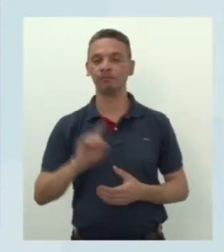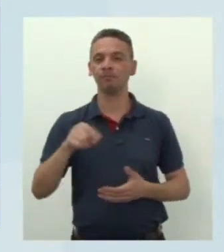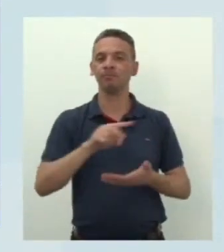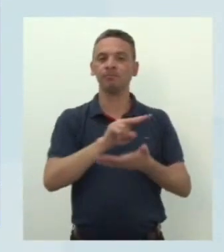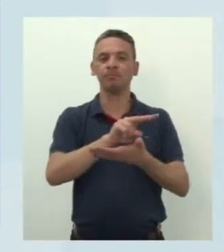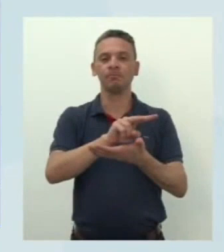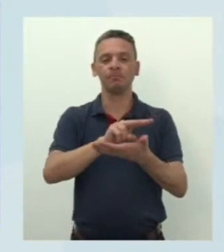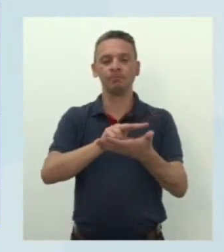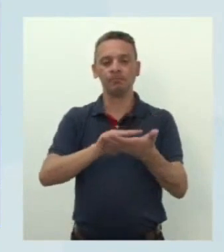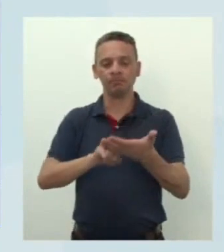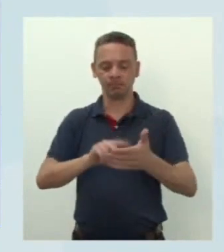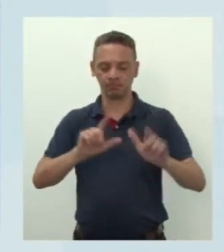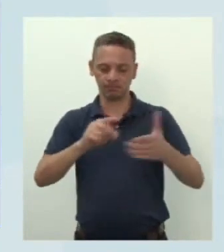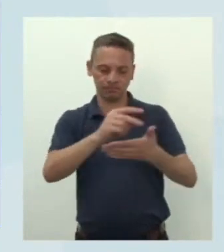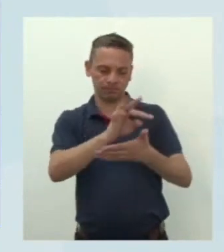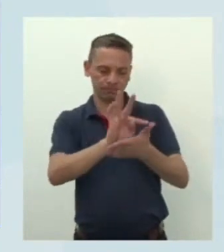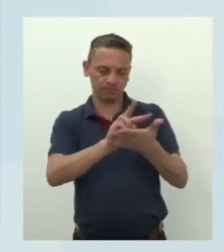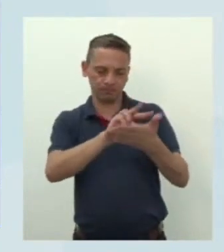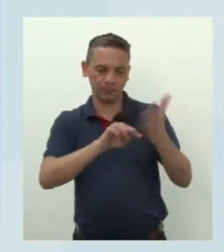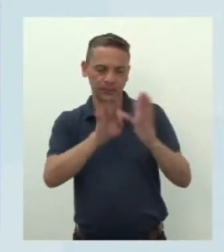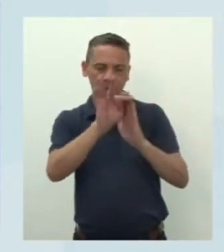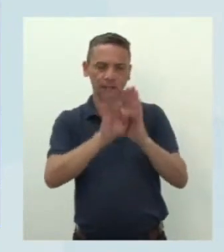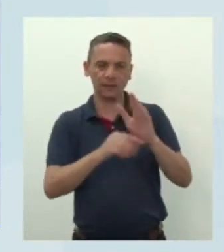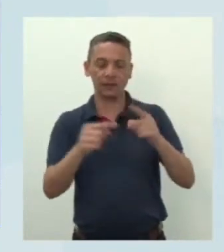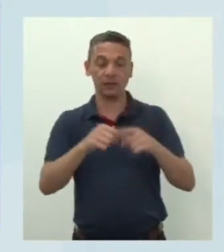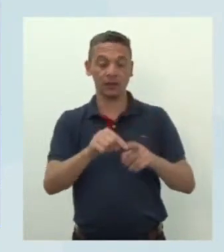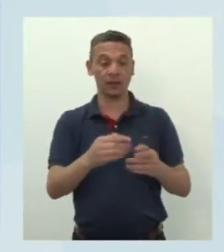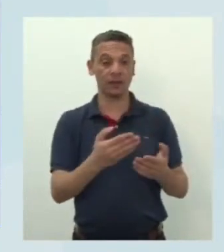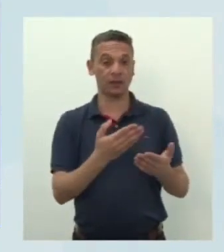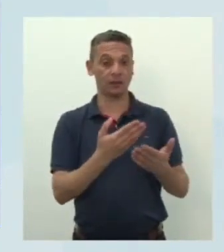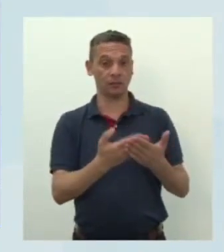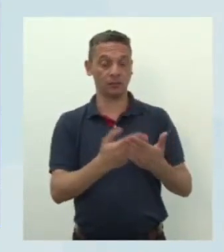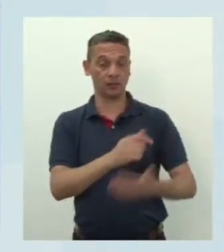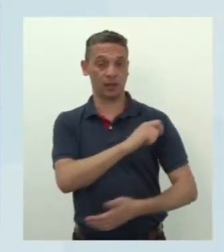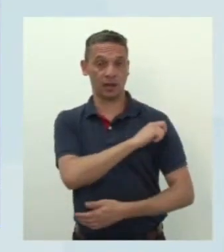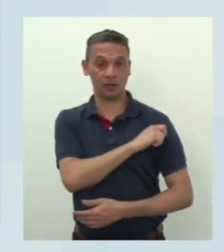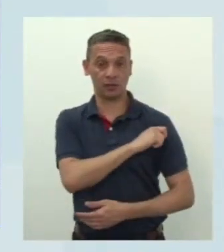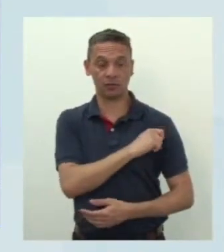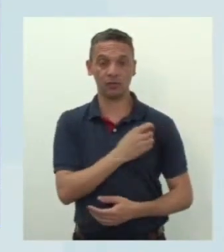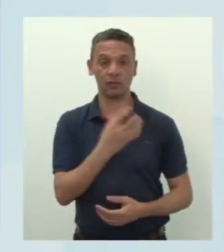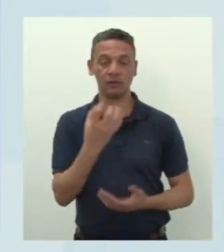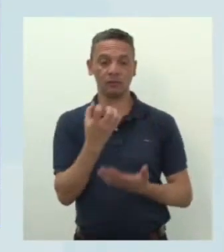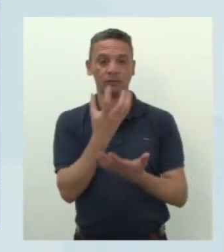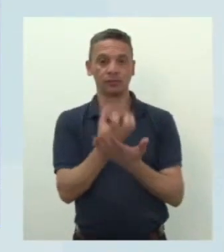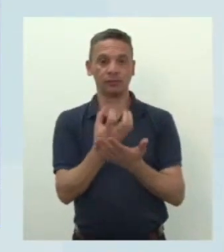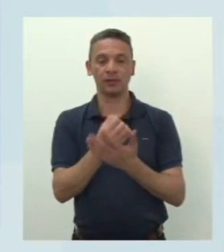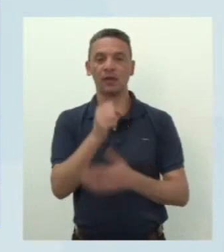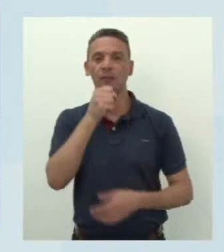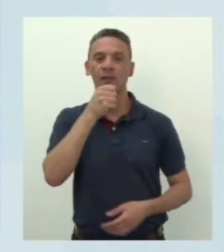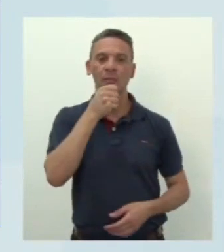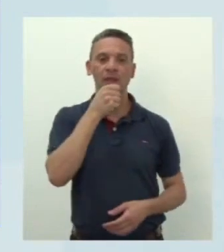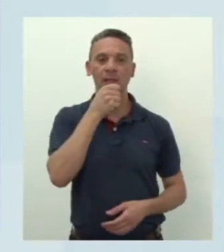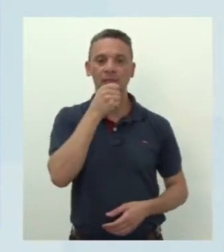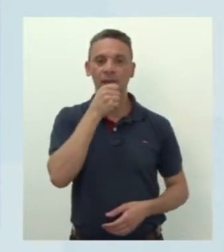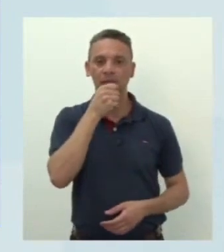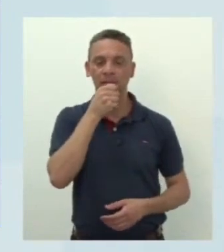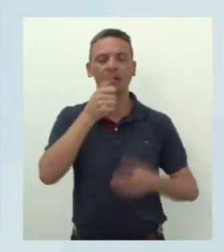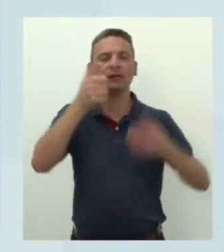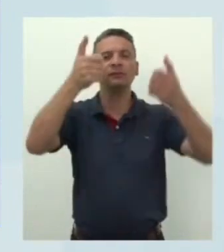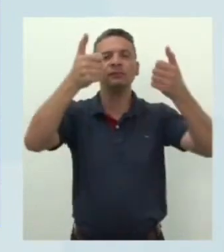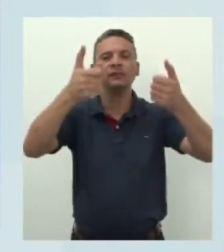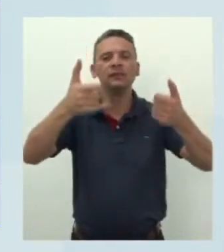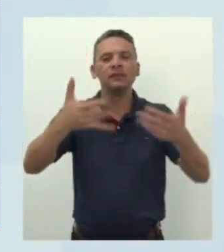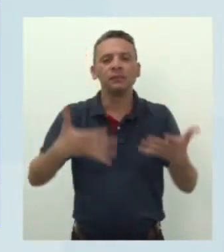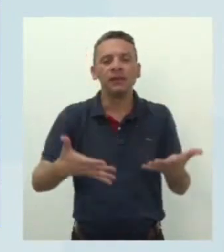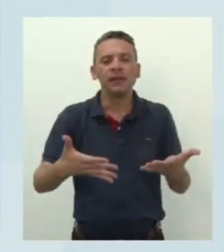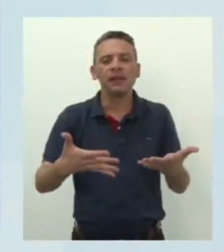desse infográfico, o estudante deve gravar um áudio explicando e comentando com as suas próprias